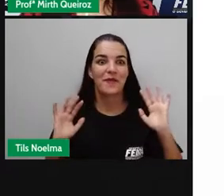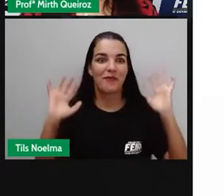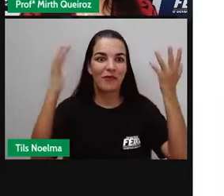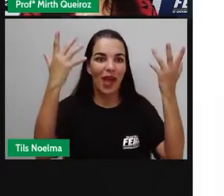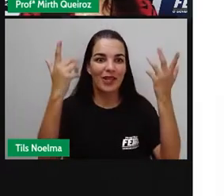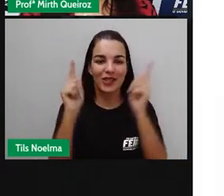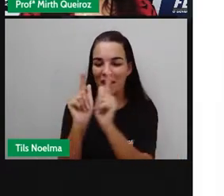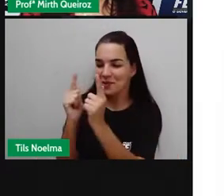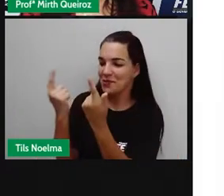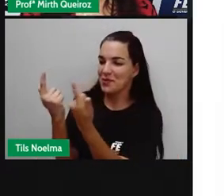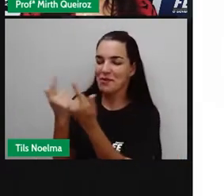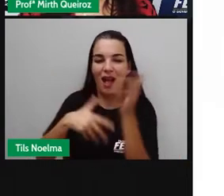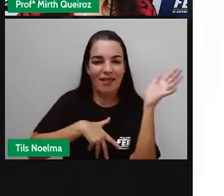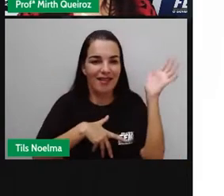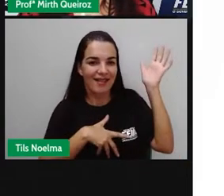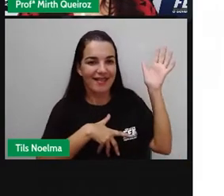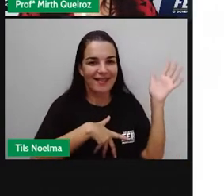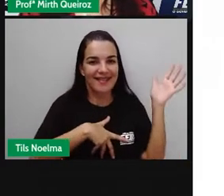com o caminho da festa.